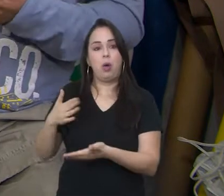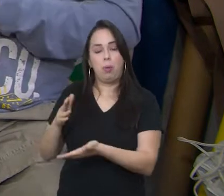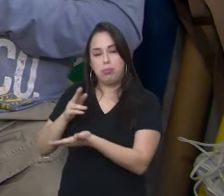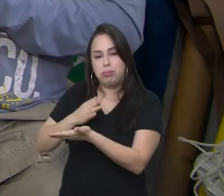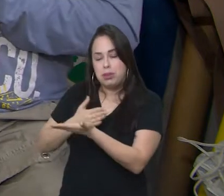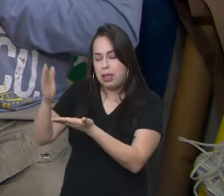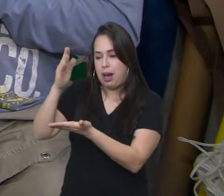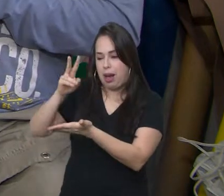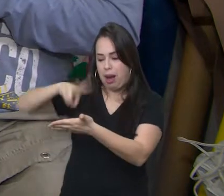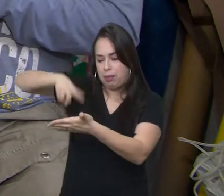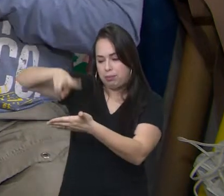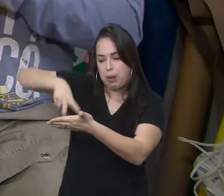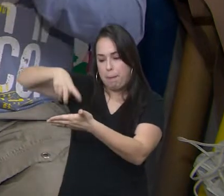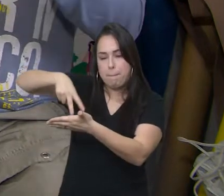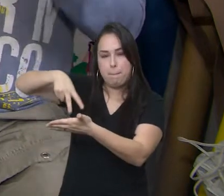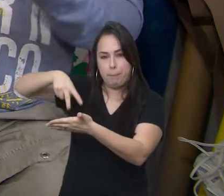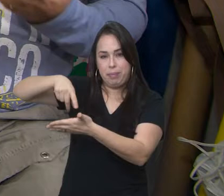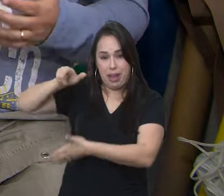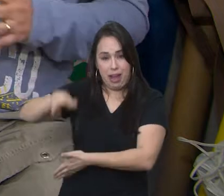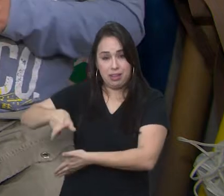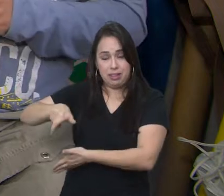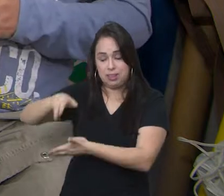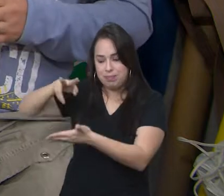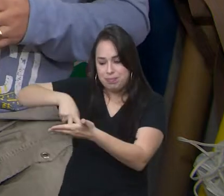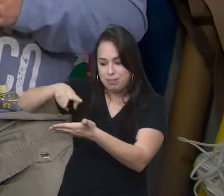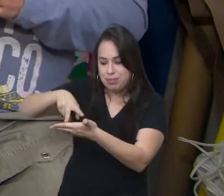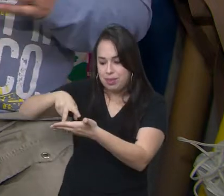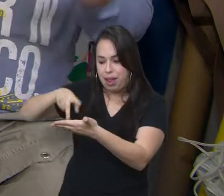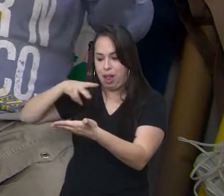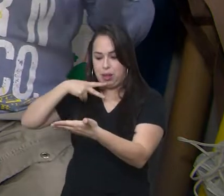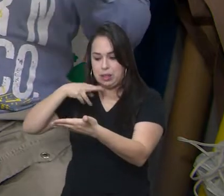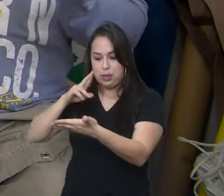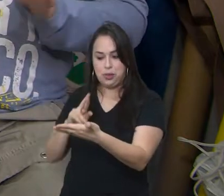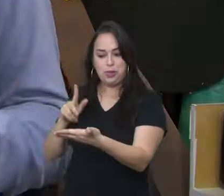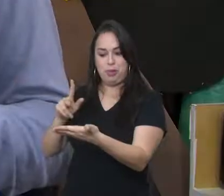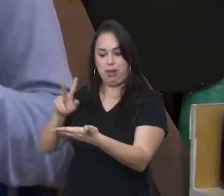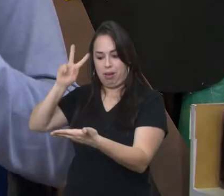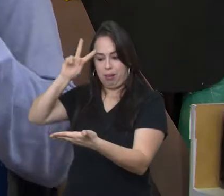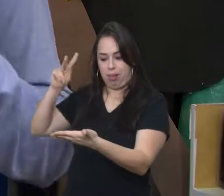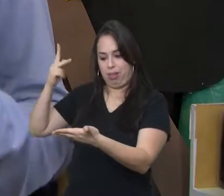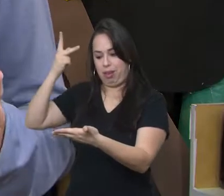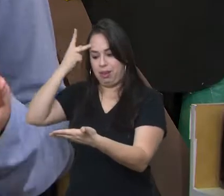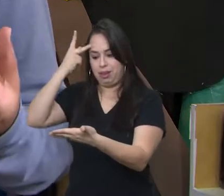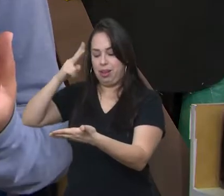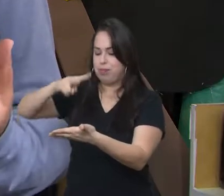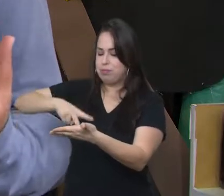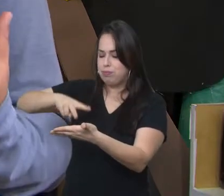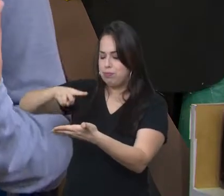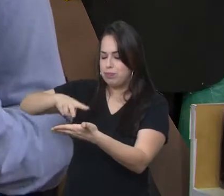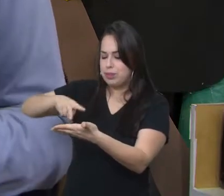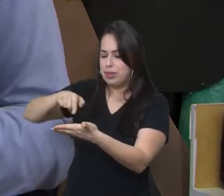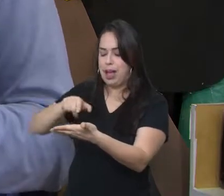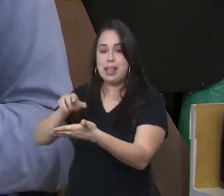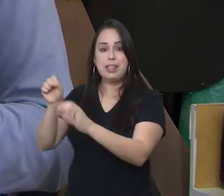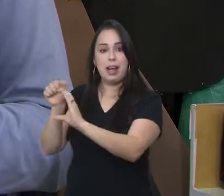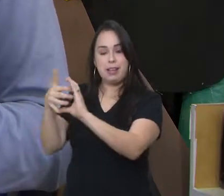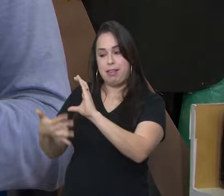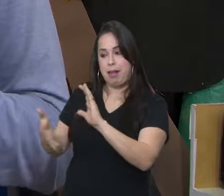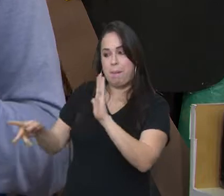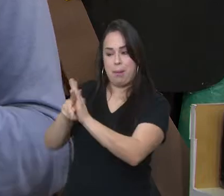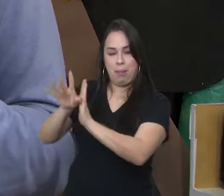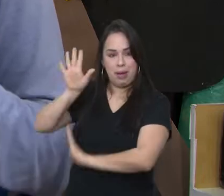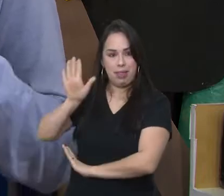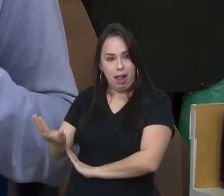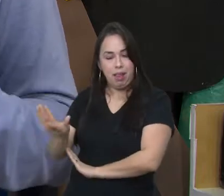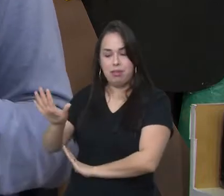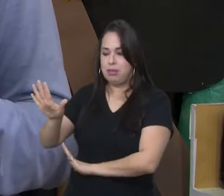ler os livros mesmo de Monteiro Lobato com outros olhos. Então li toda a obra de Monteiro Lobato e fui vendo e trouxe essas características